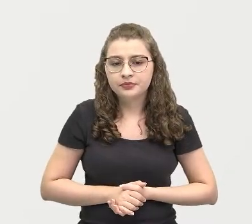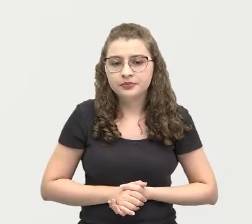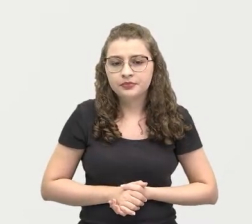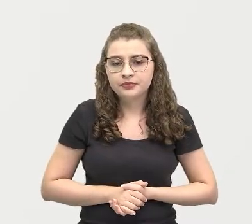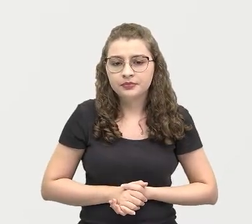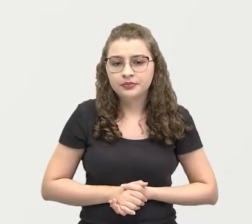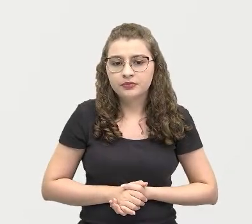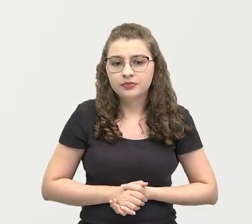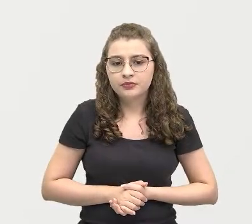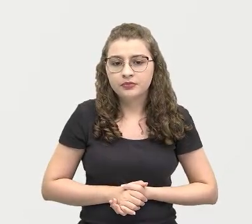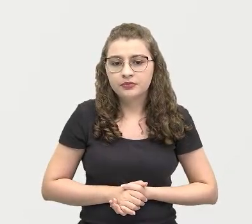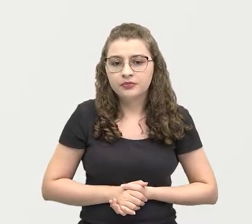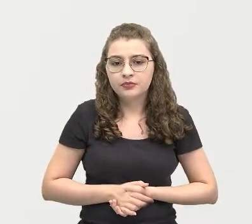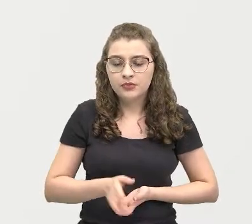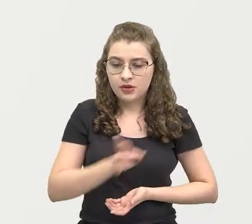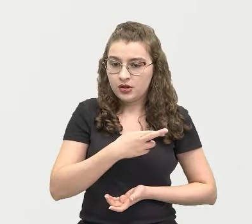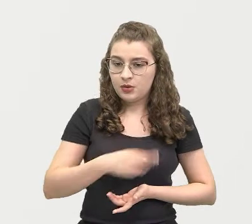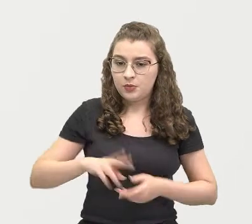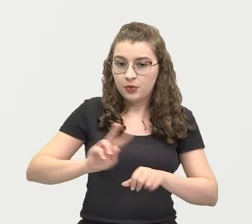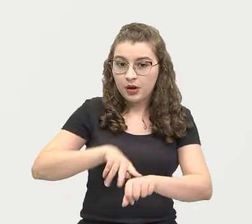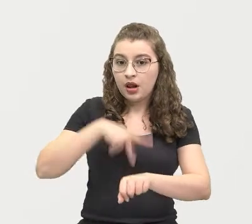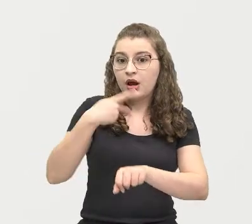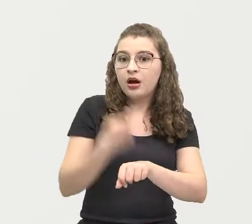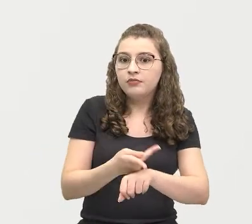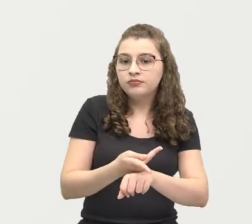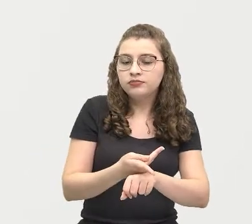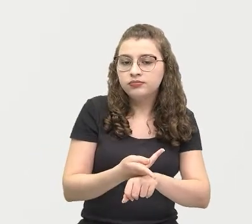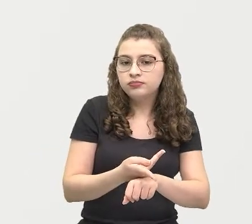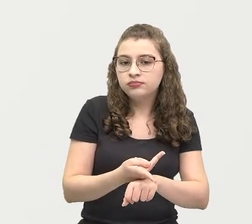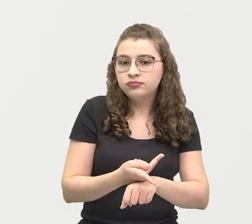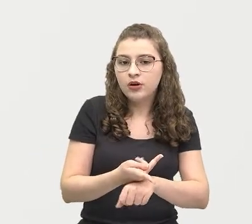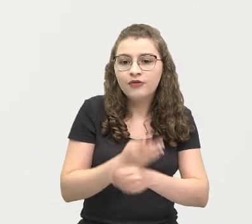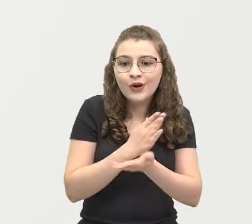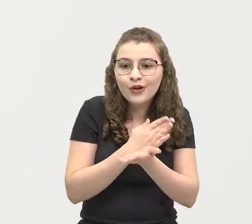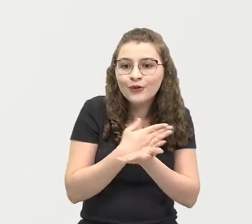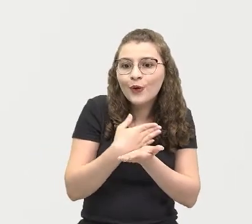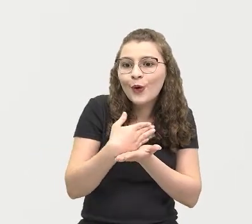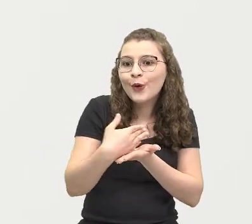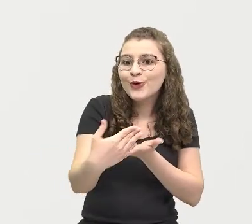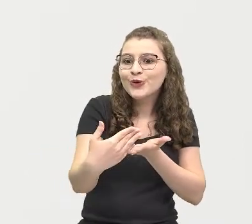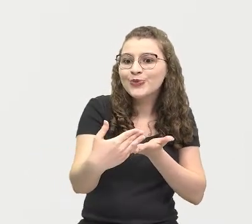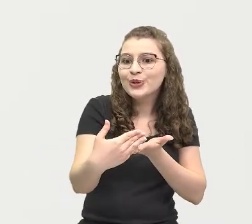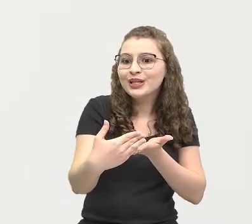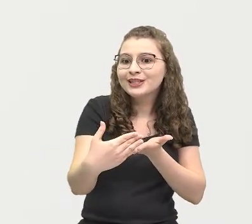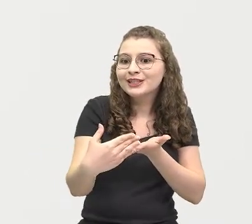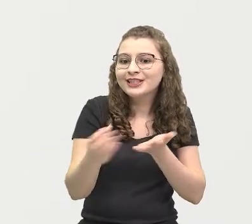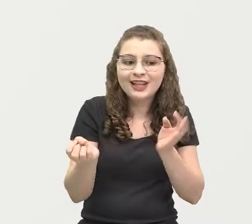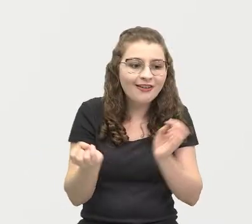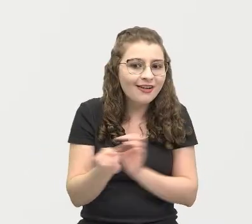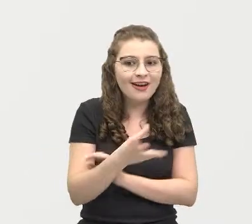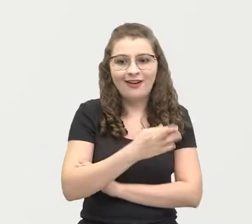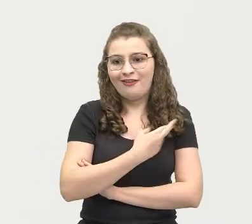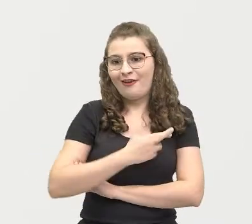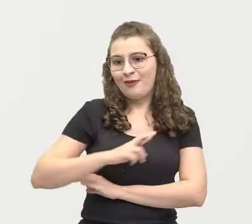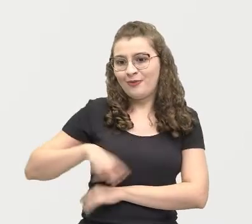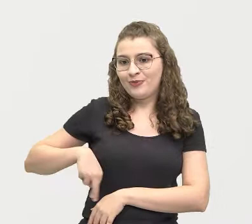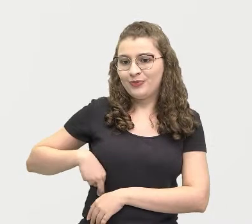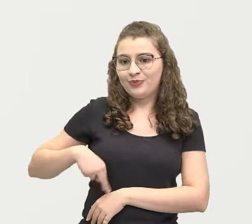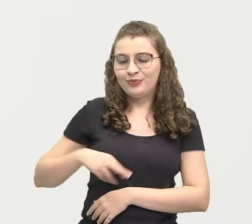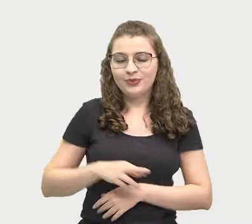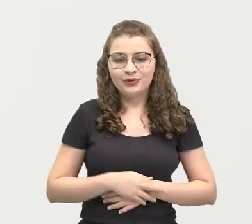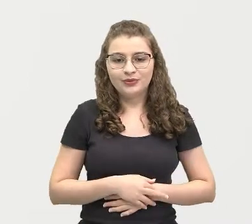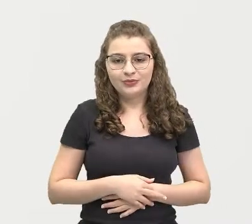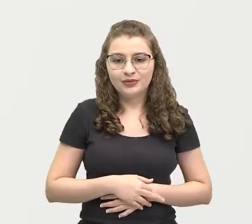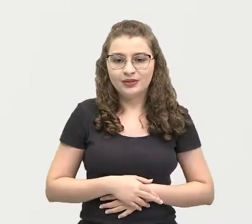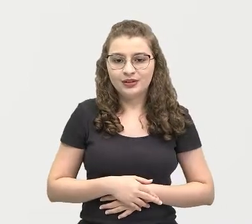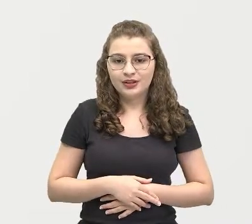estamos ali na pós-república. A república estava novinha, tinha acabado de ser fundada a república, tínhamos saído ali de um